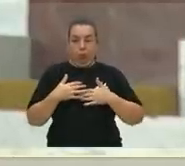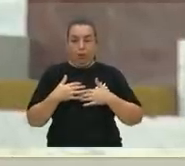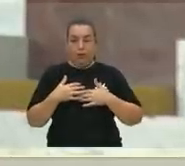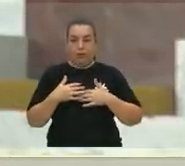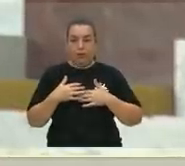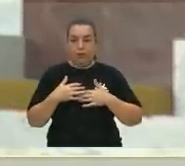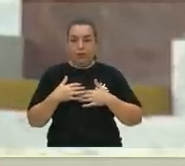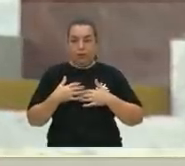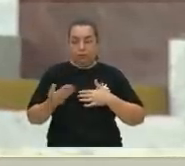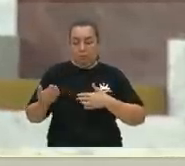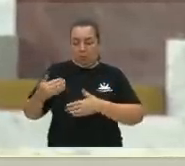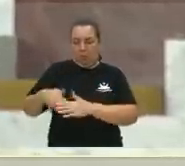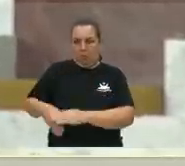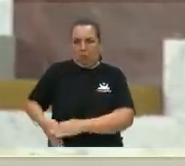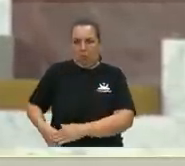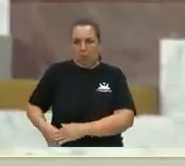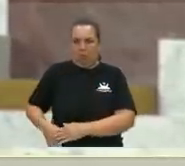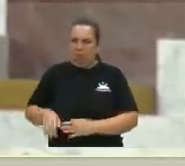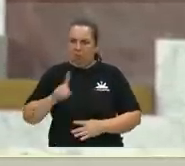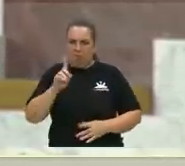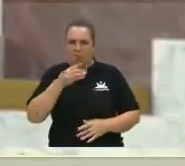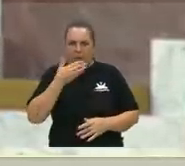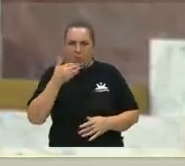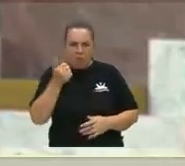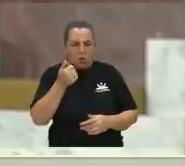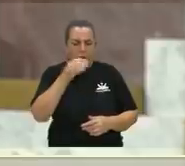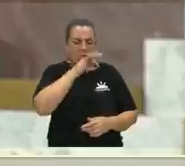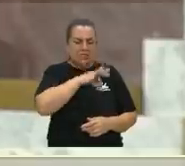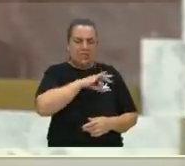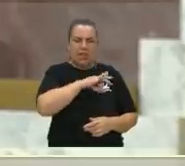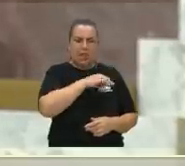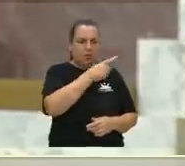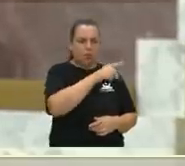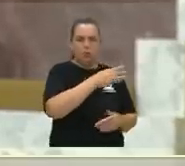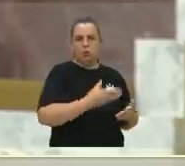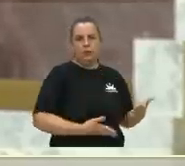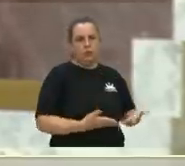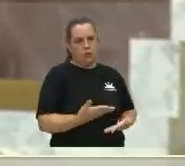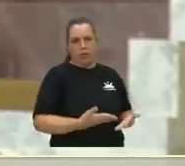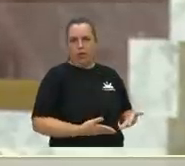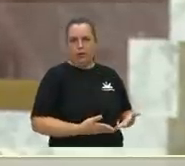ah e não melhorei os funcionários